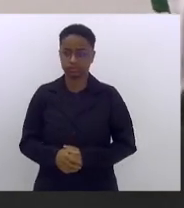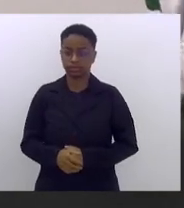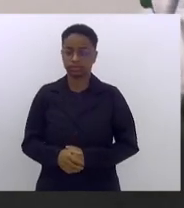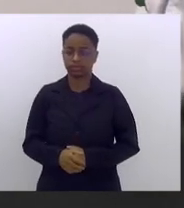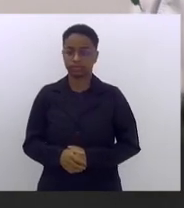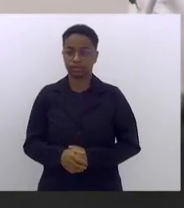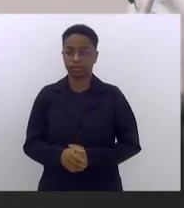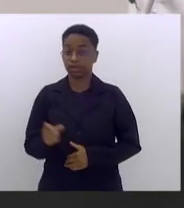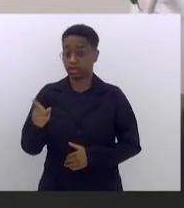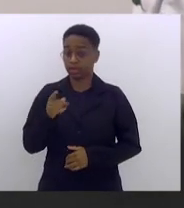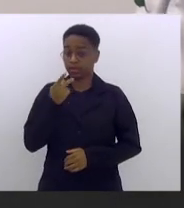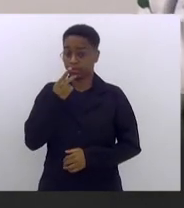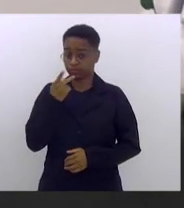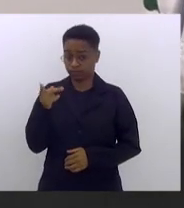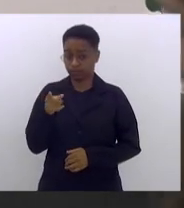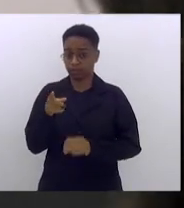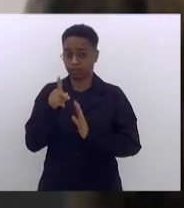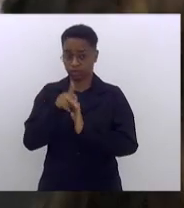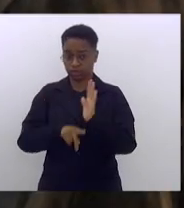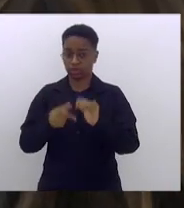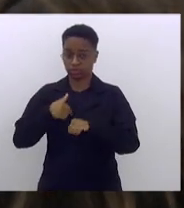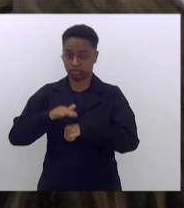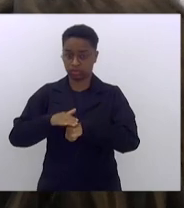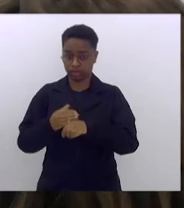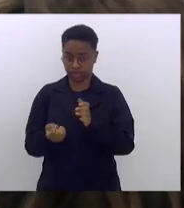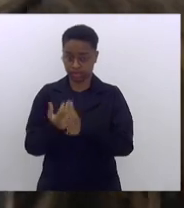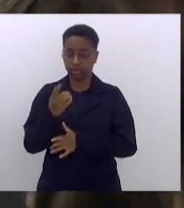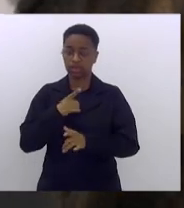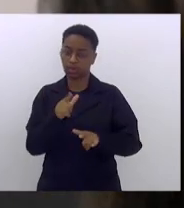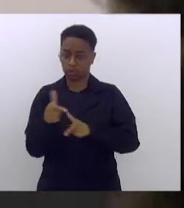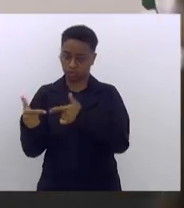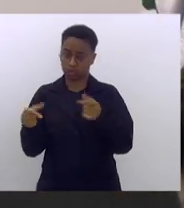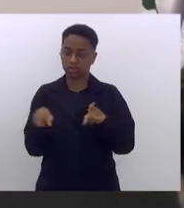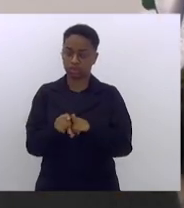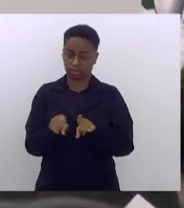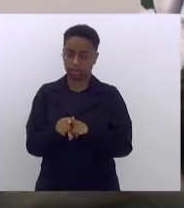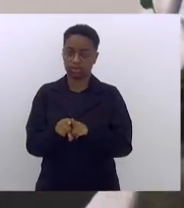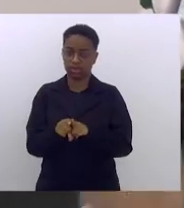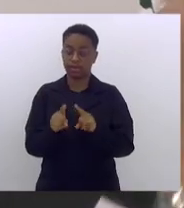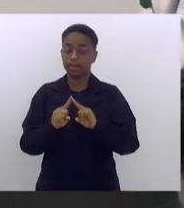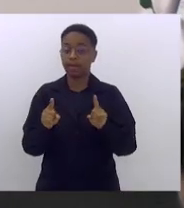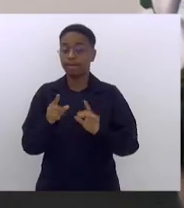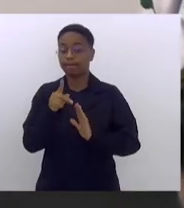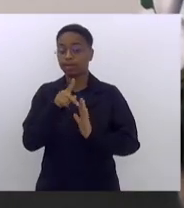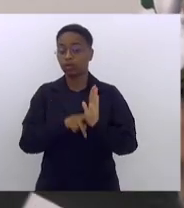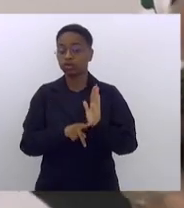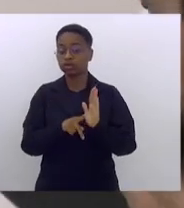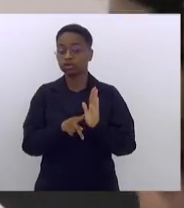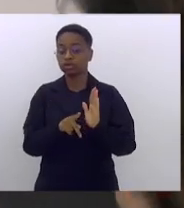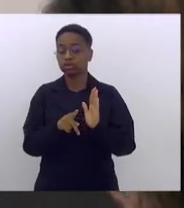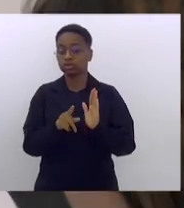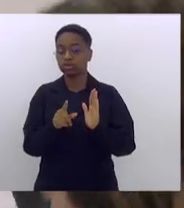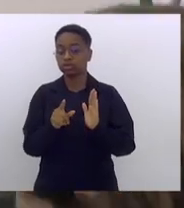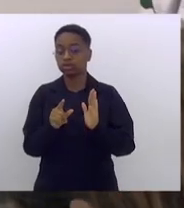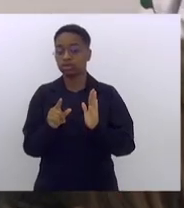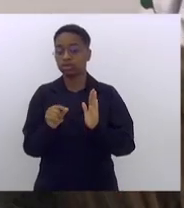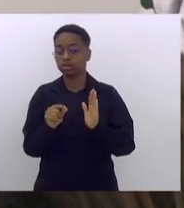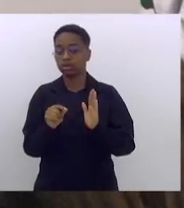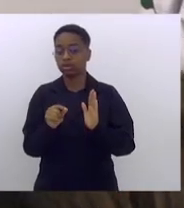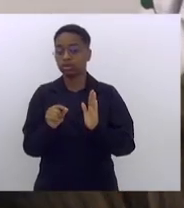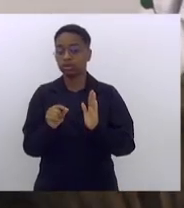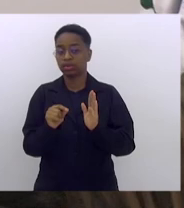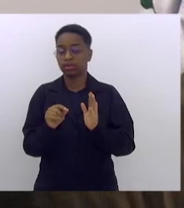projeto que Vossa Excelência menciona, que inclusive é de minha autoria, a gente tem outros também na casa, é um projeto de